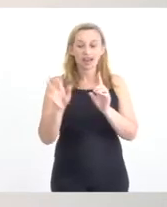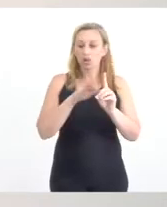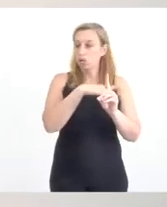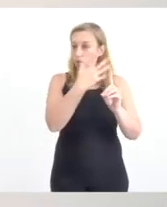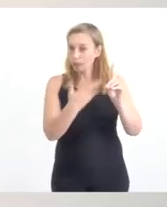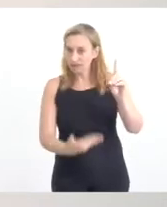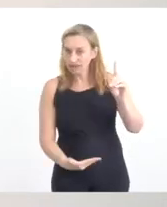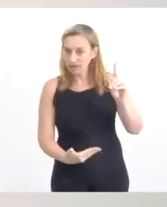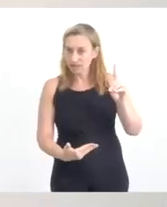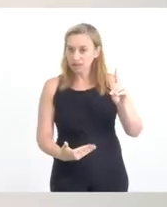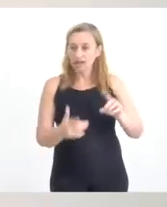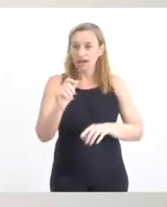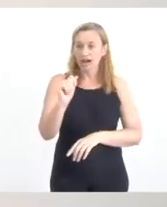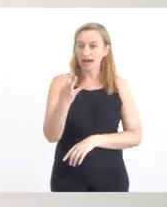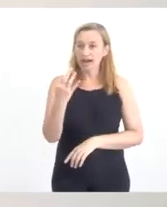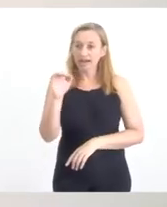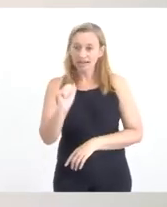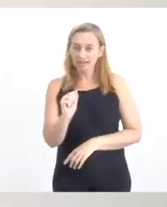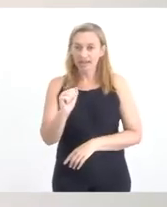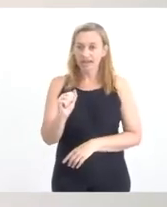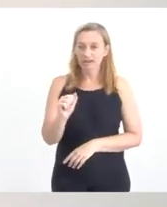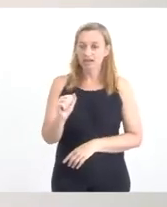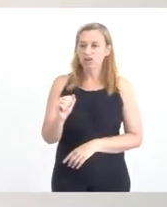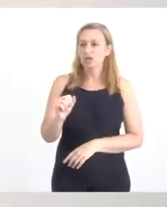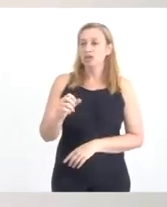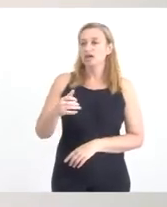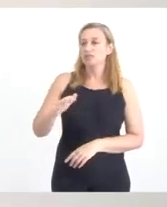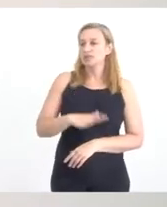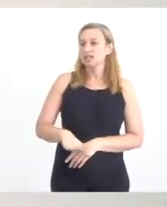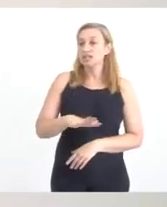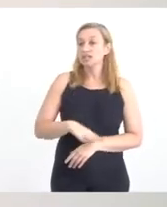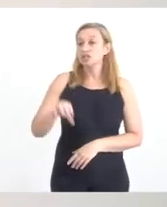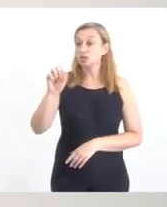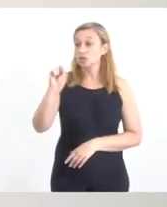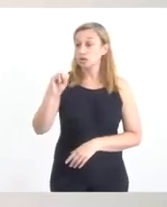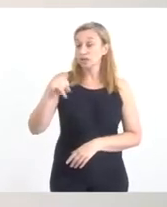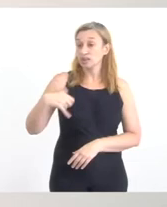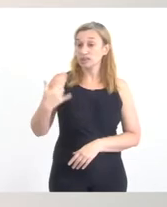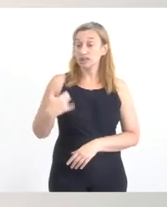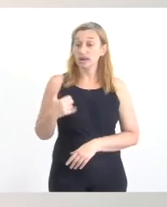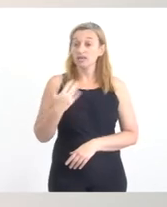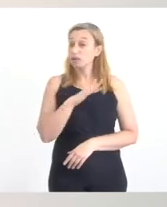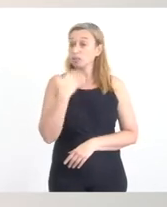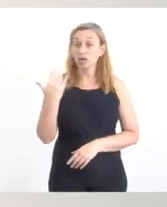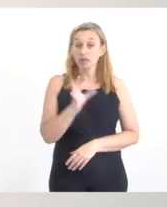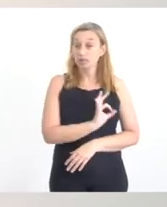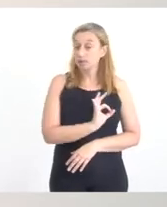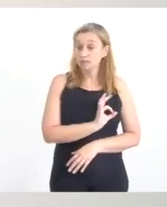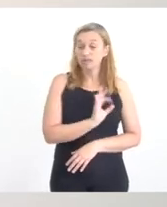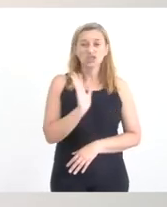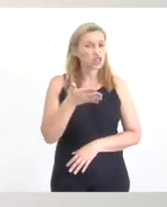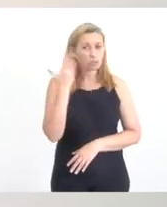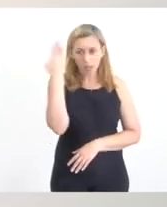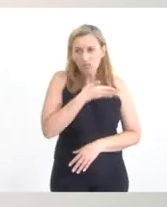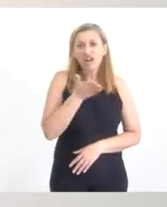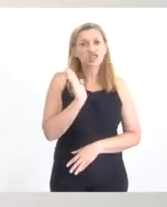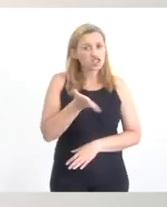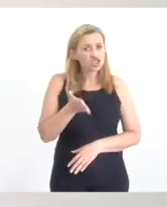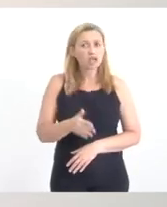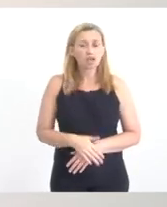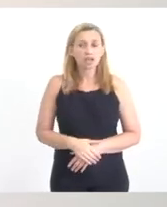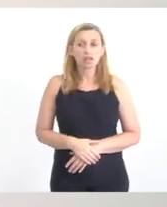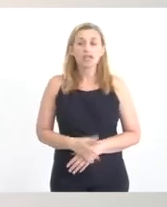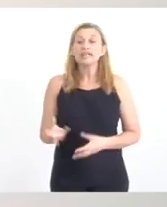homenageia Agatha Félix uma criança de 8 anos que foi assassinada pela polícia já tá comprovado